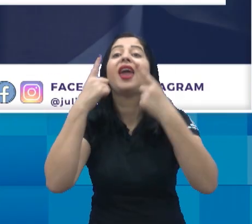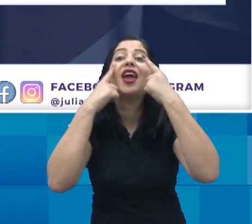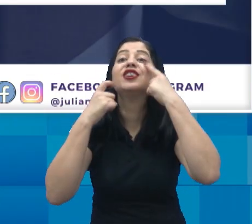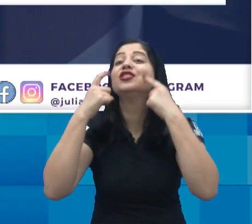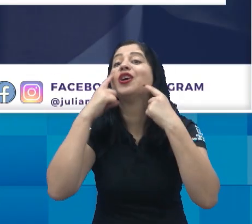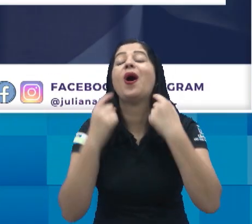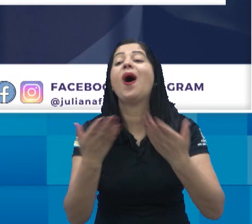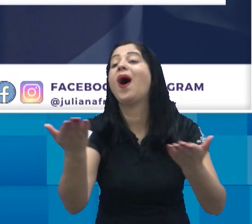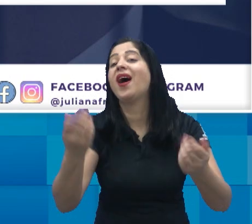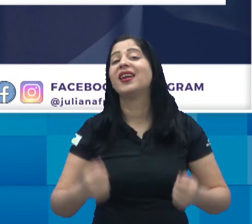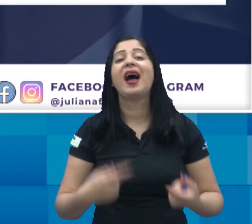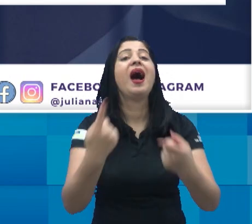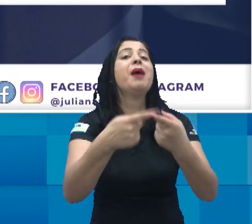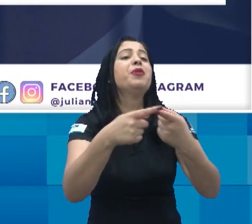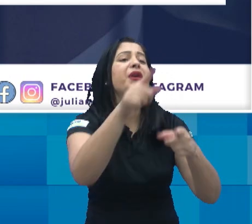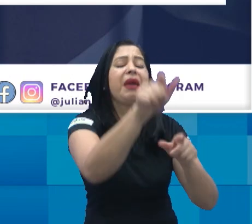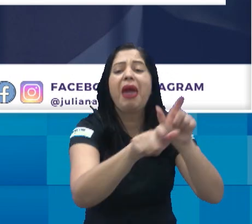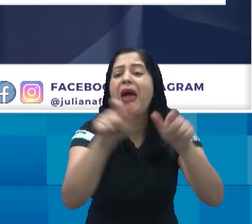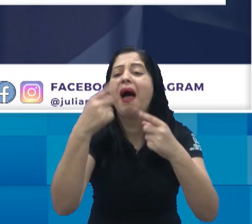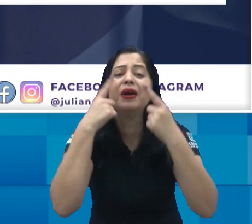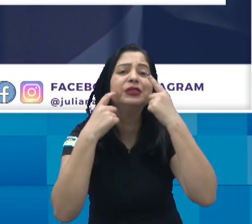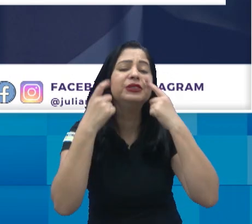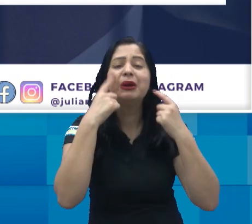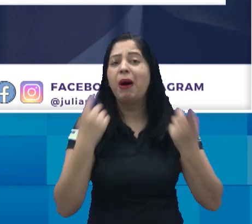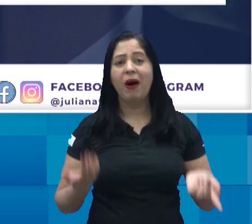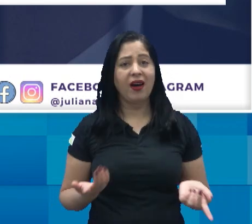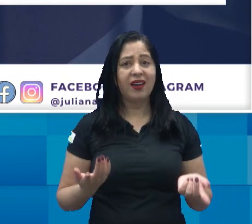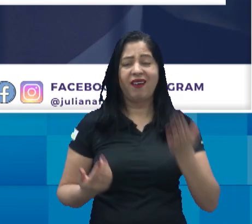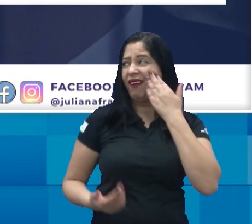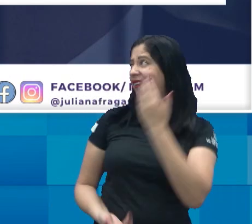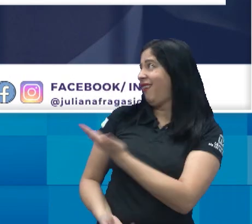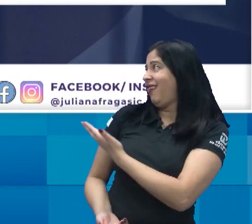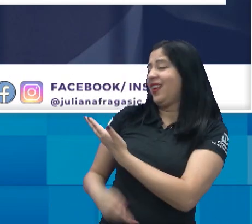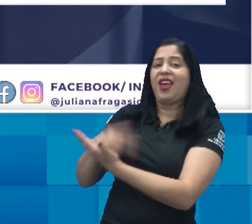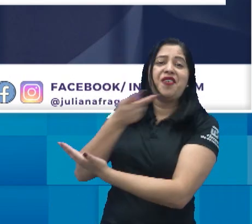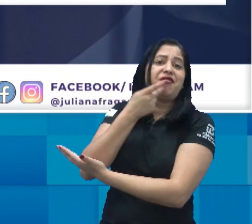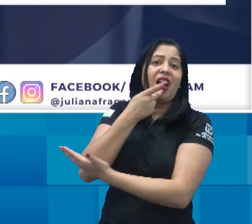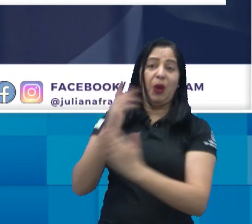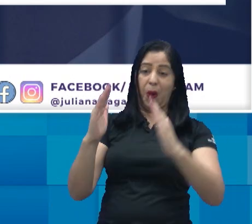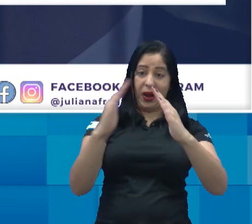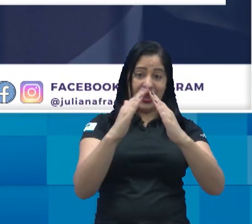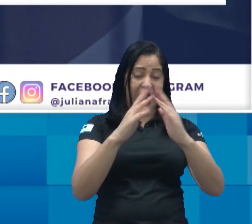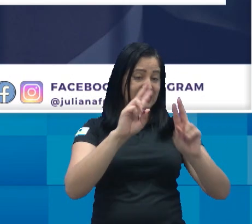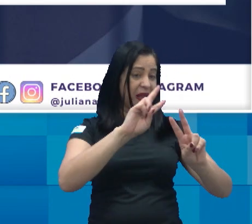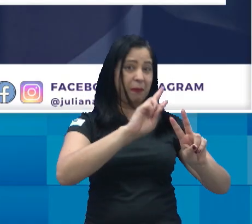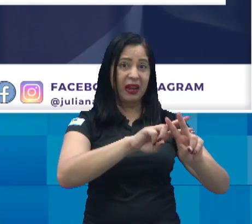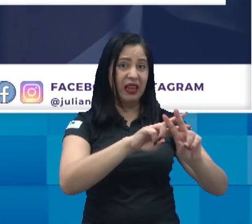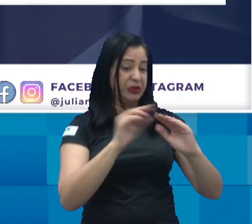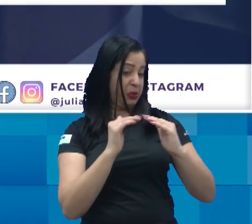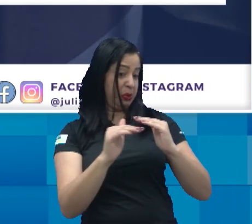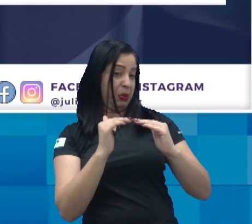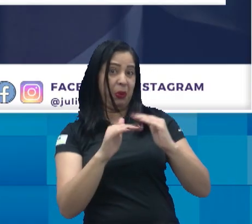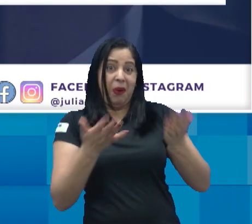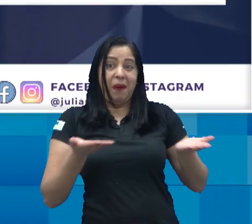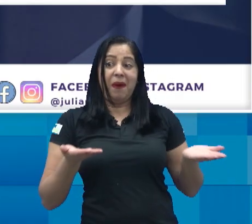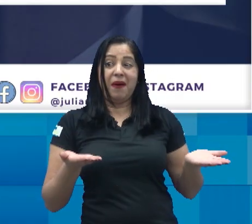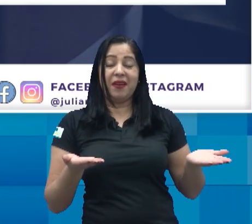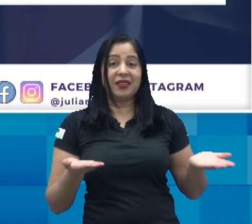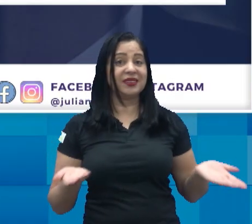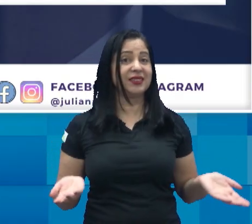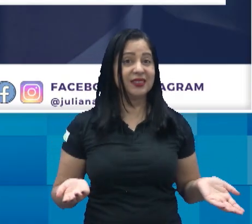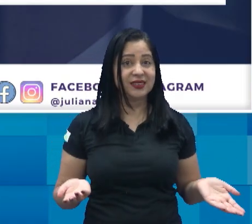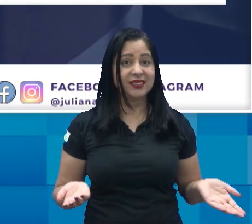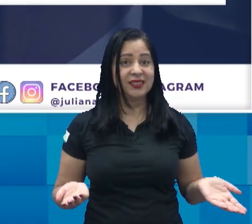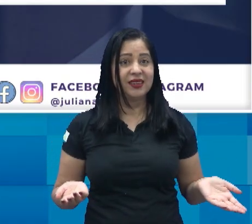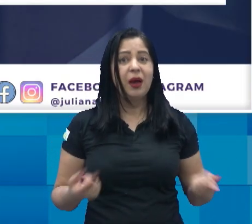Estão chorando por quê? Ele mesmo falou que, olha, prisão domiciliar, ele mesmo desdenhou da prisão domiciliar, não sei por que